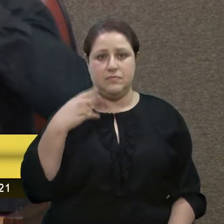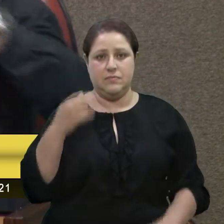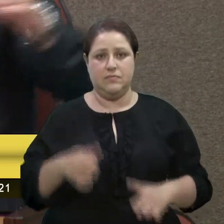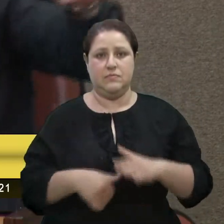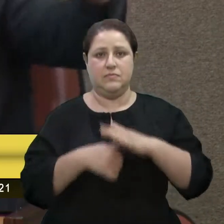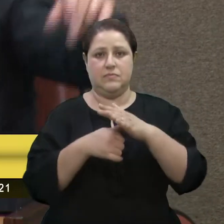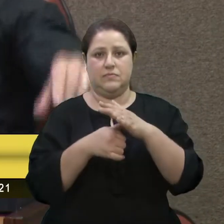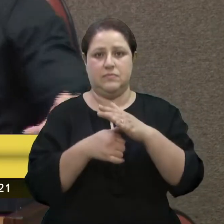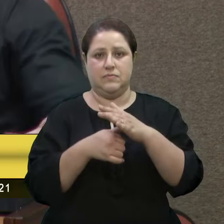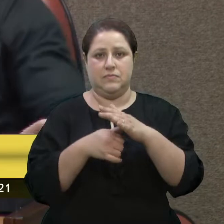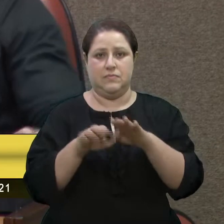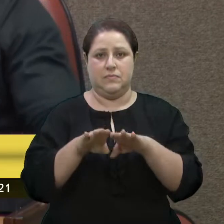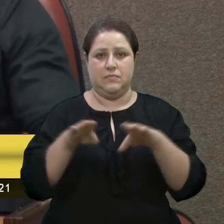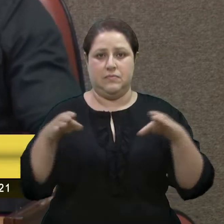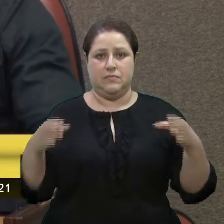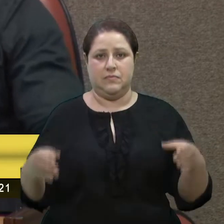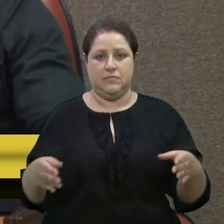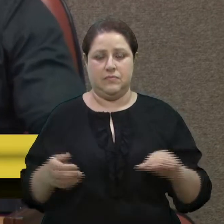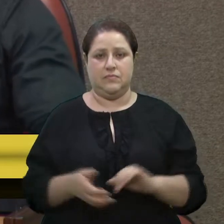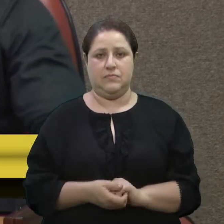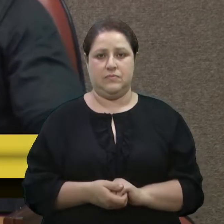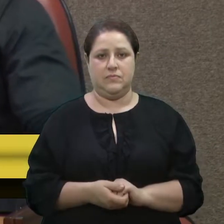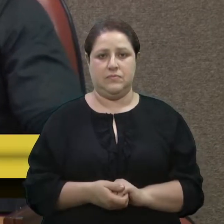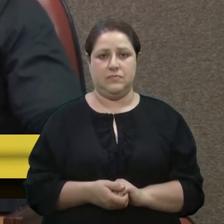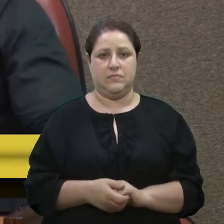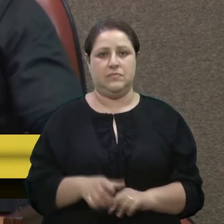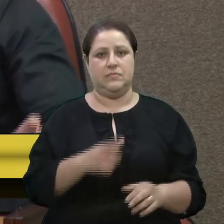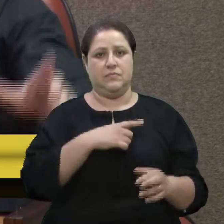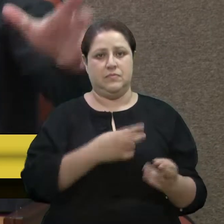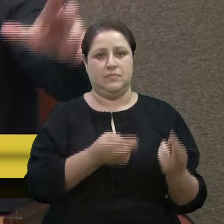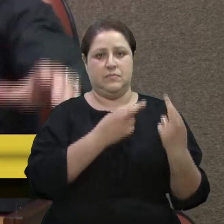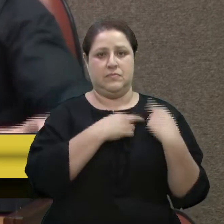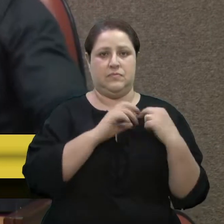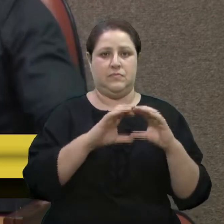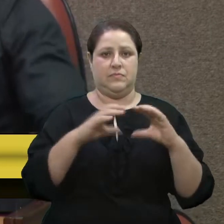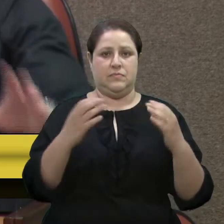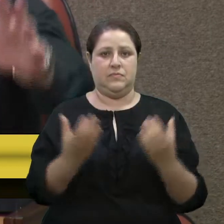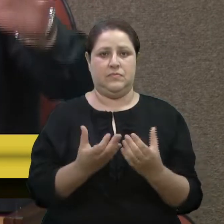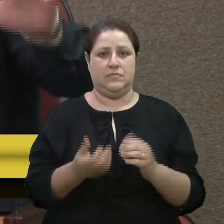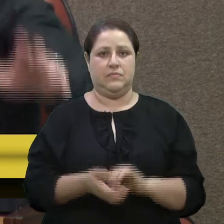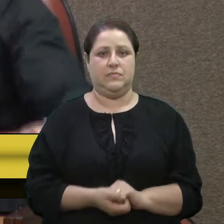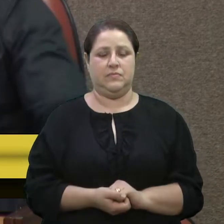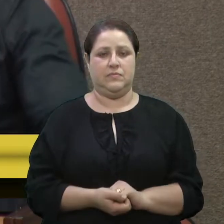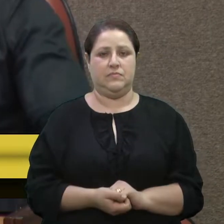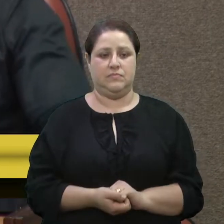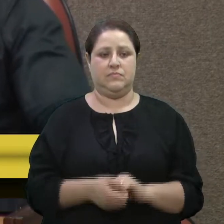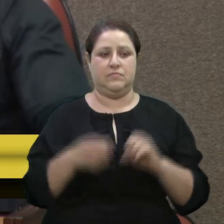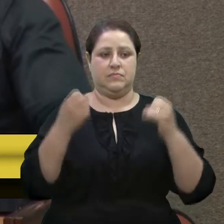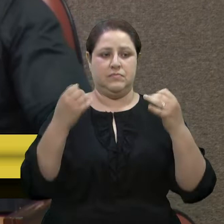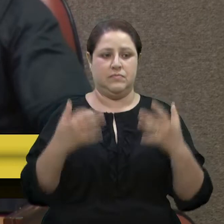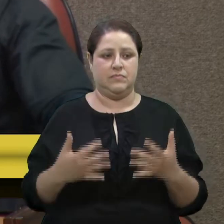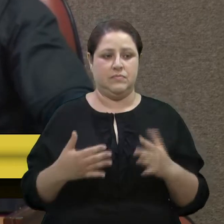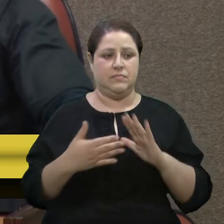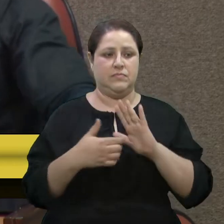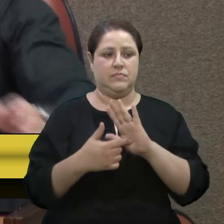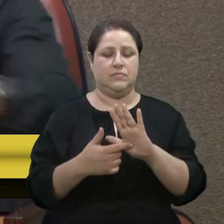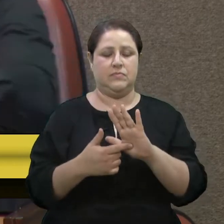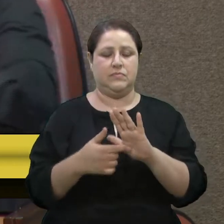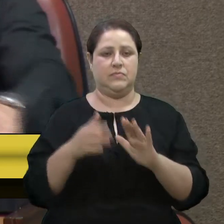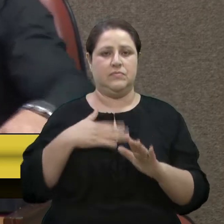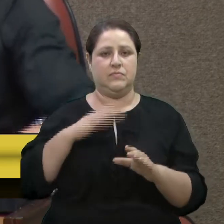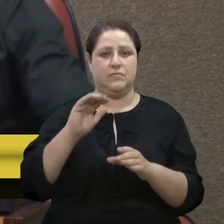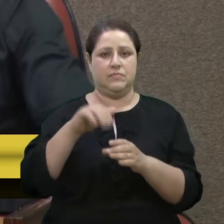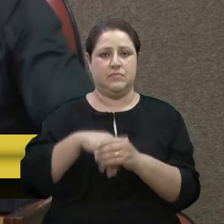Para deixar claro, sobrou pouco tempo aqui, mas eu quero deixar aberto e público meu voto, meu entendimento,